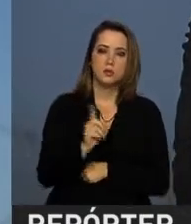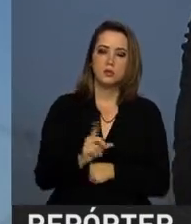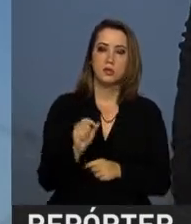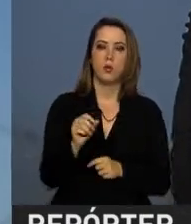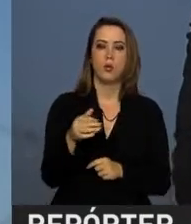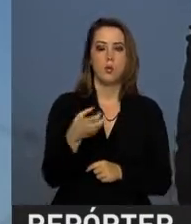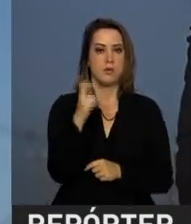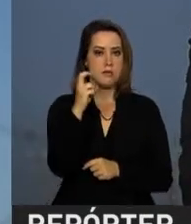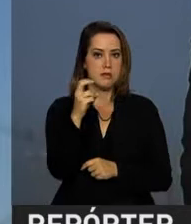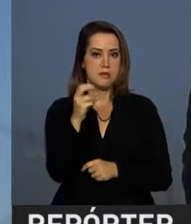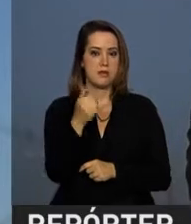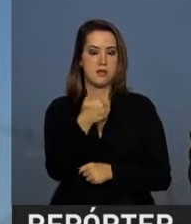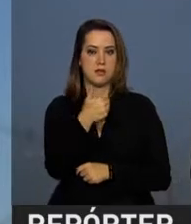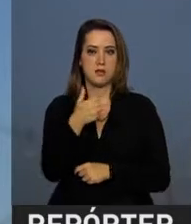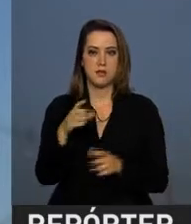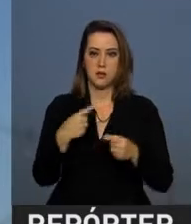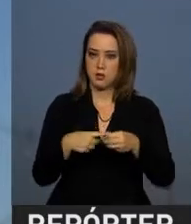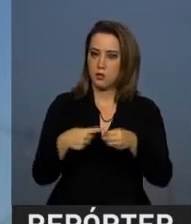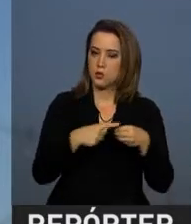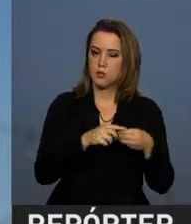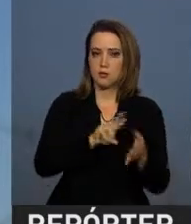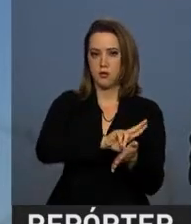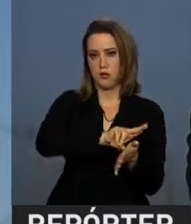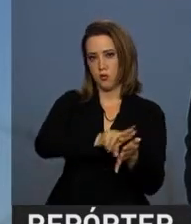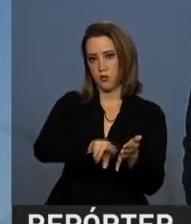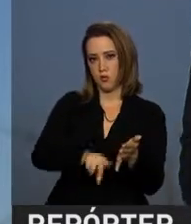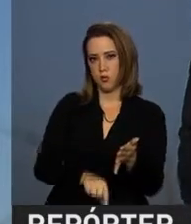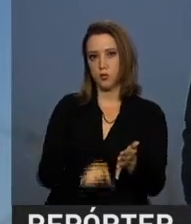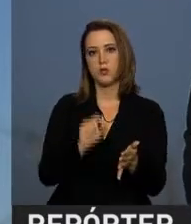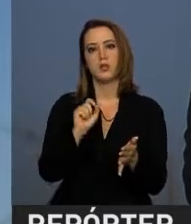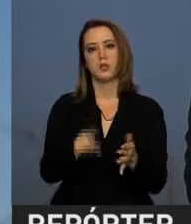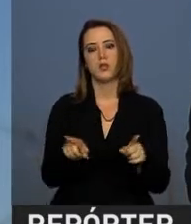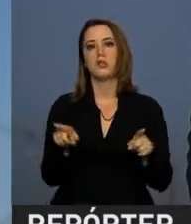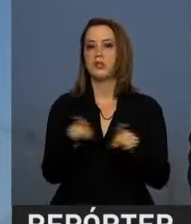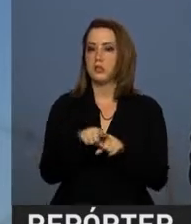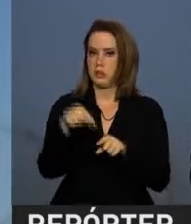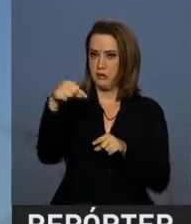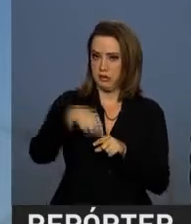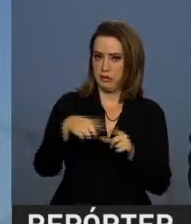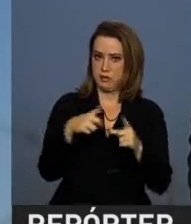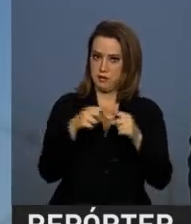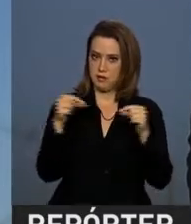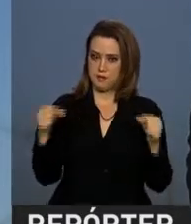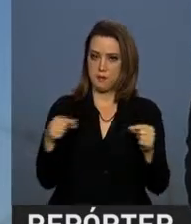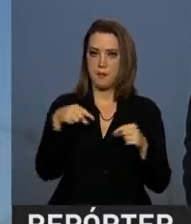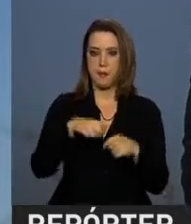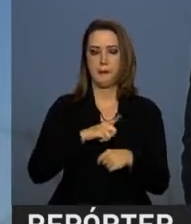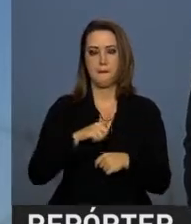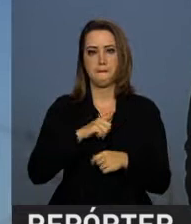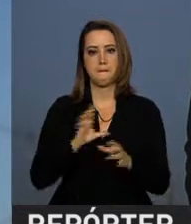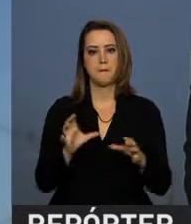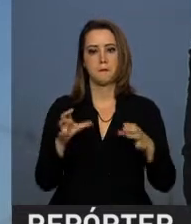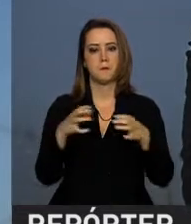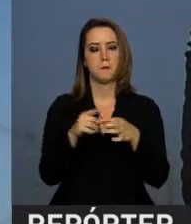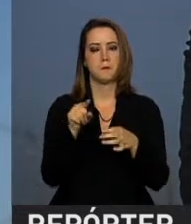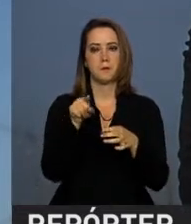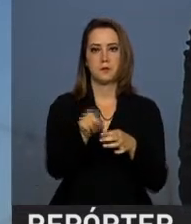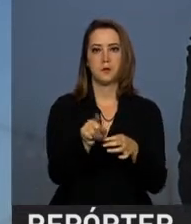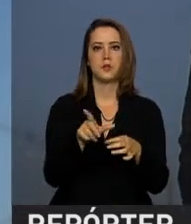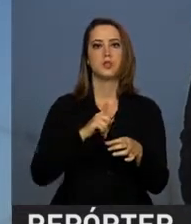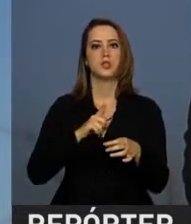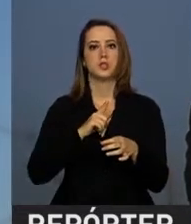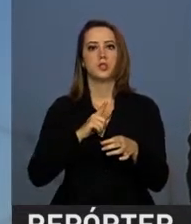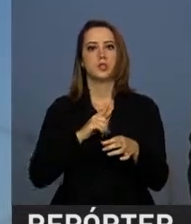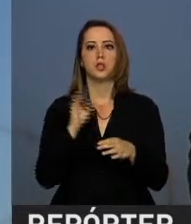futebol manaus salvador belo horizonte são paulo e aqui em brasília no estádio mané garrincha é por isso que a rede hoteleira